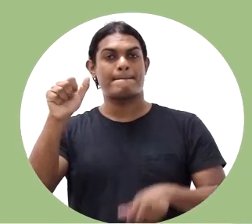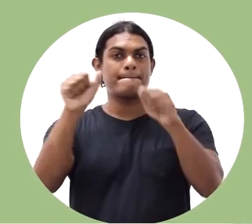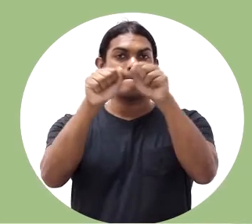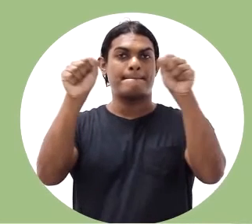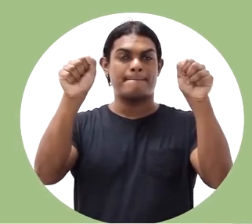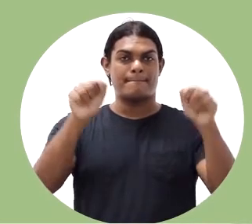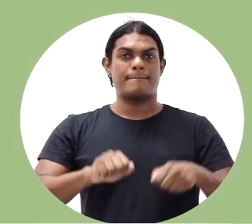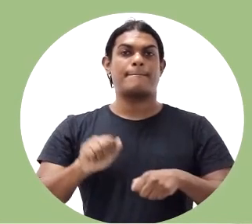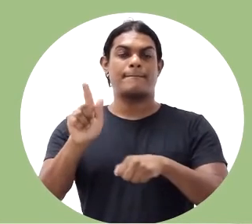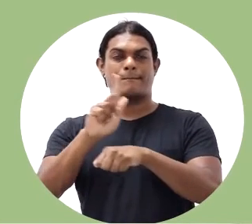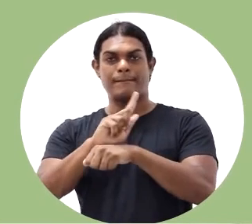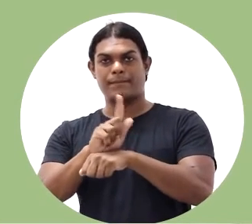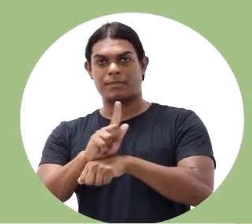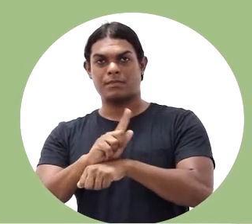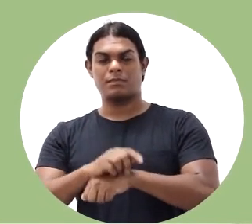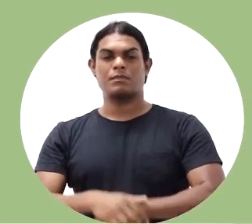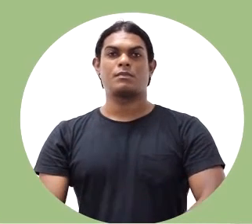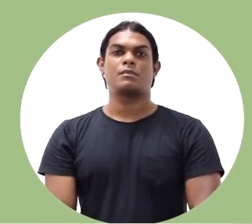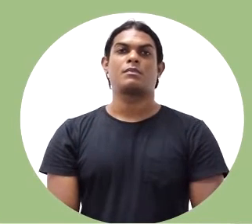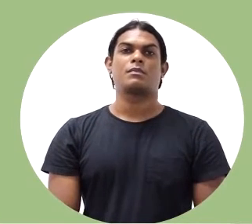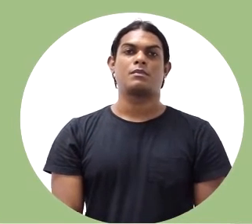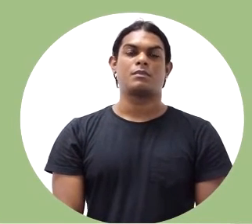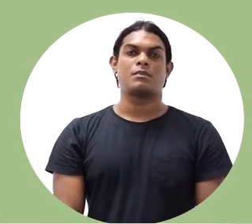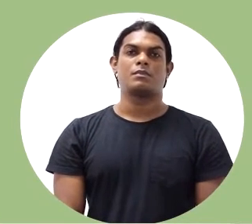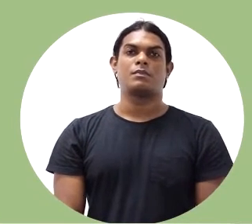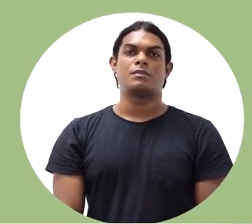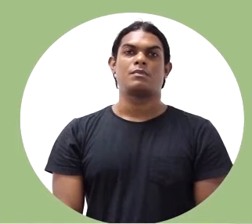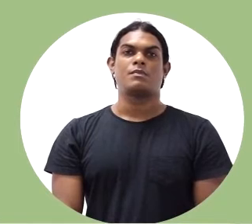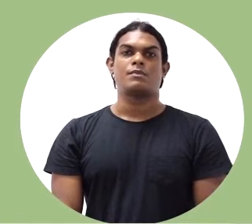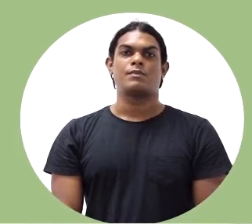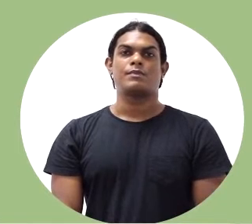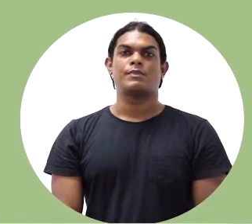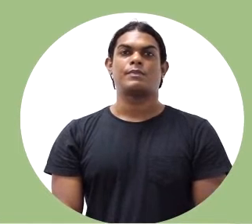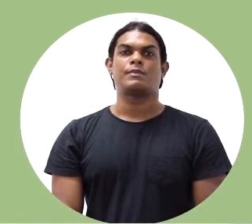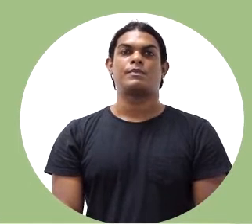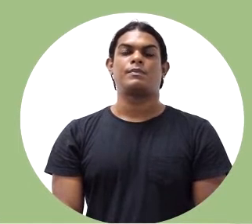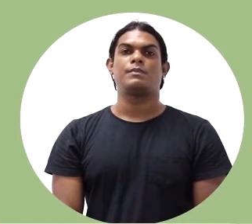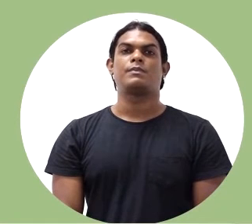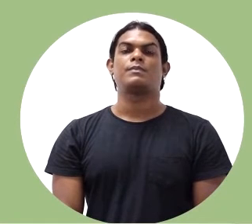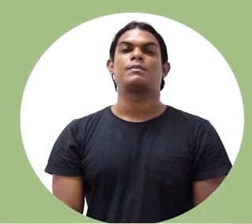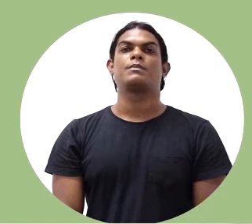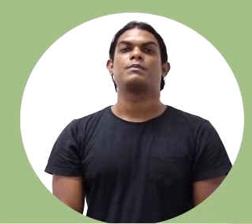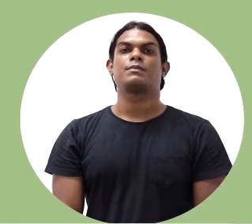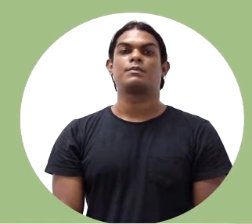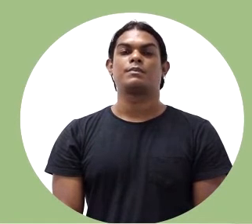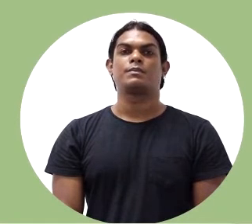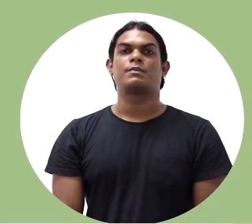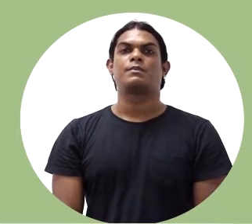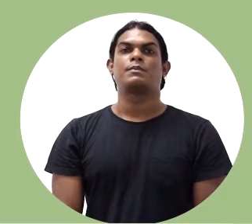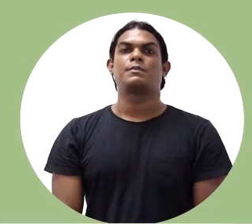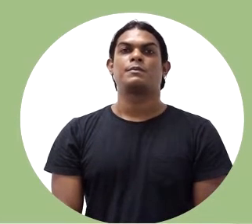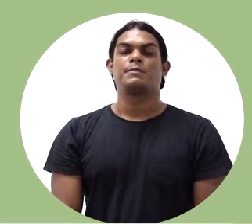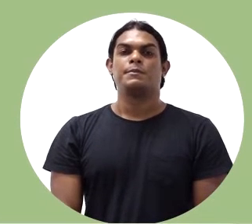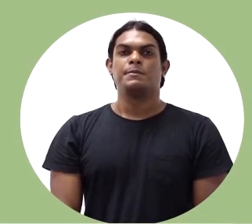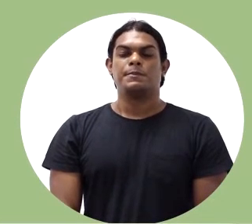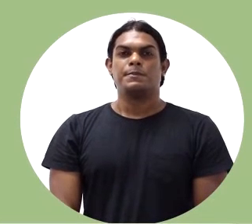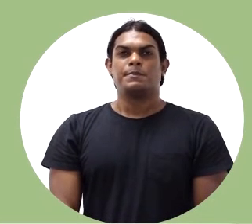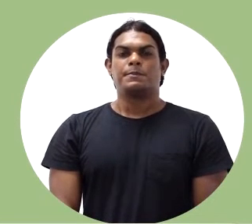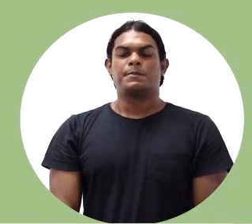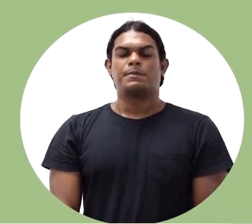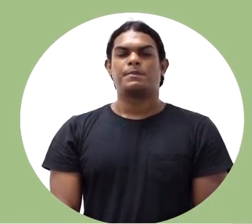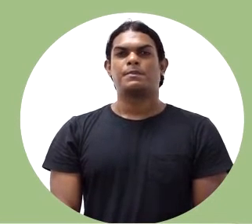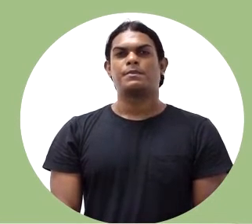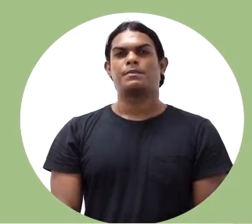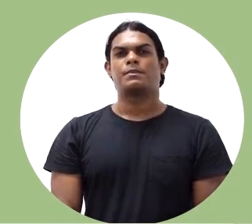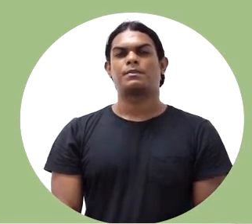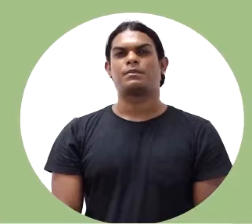o WMS é um sistema que roda à parte, né? Ou usado pela empresa ou ainda pode se apresentar como módulos do